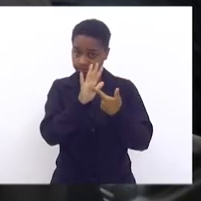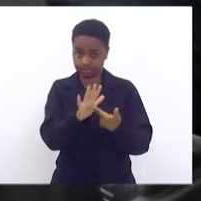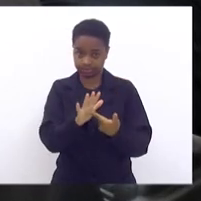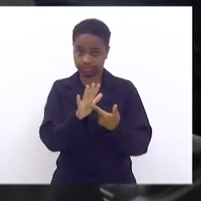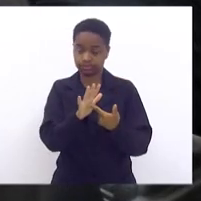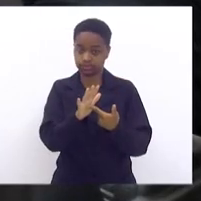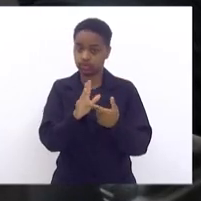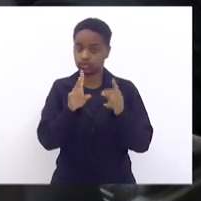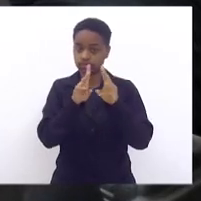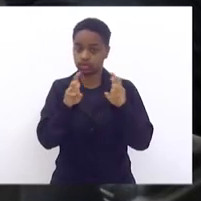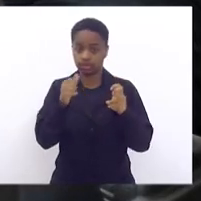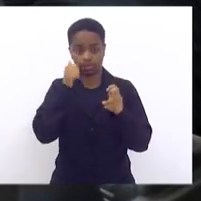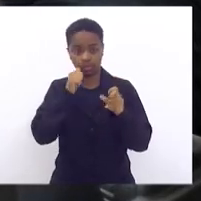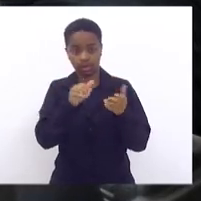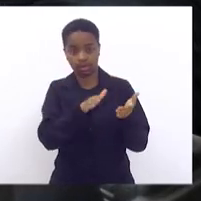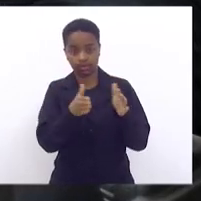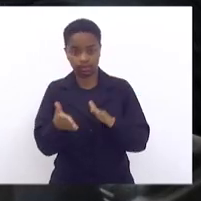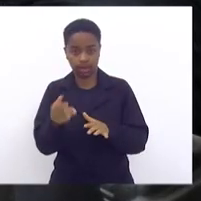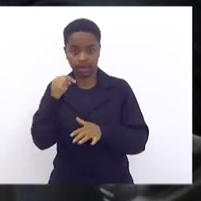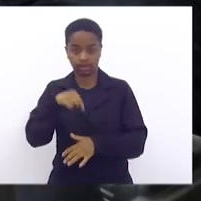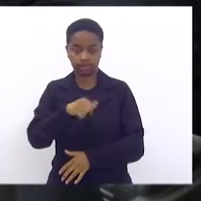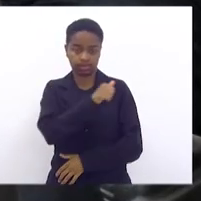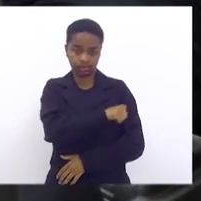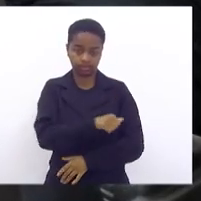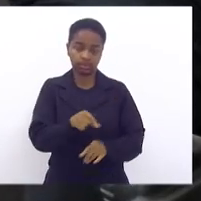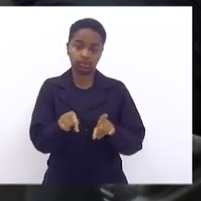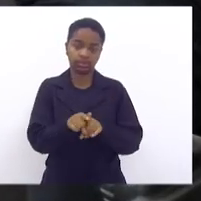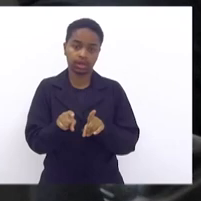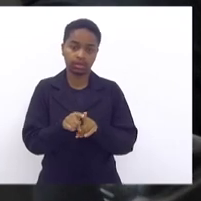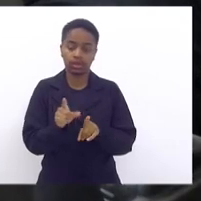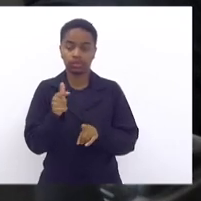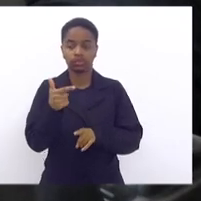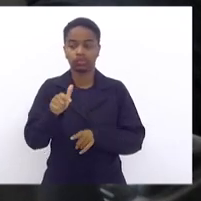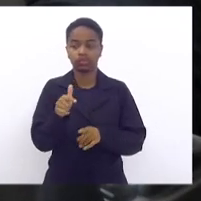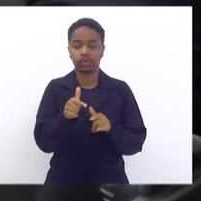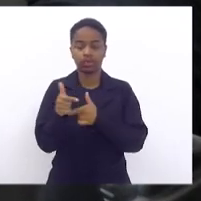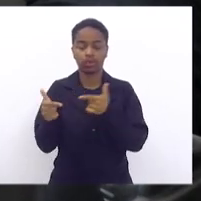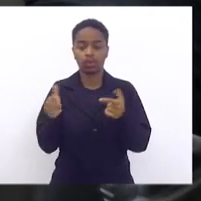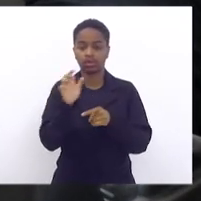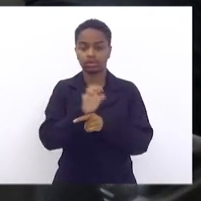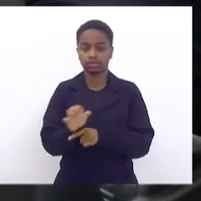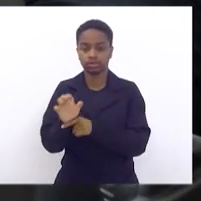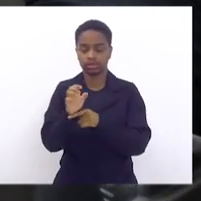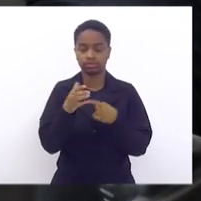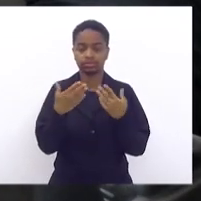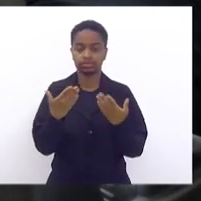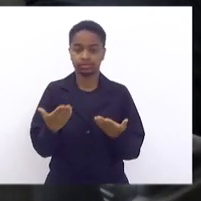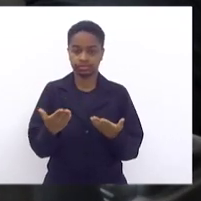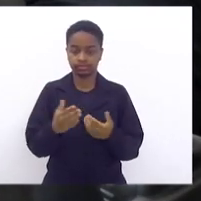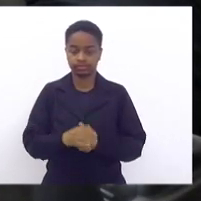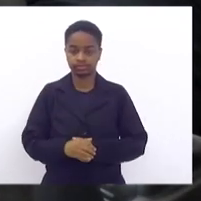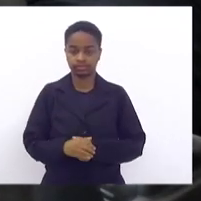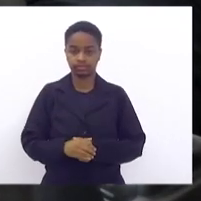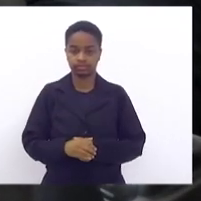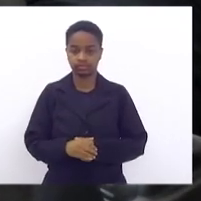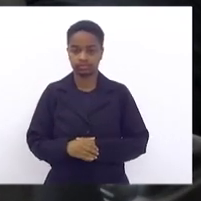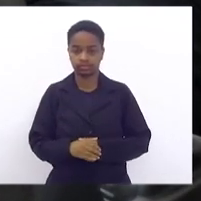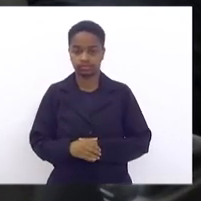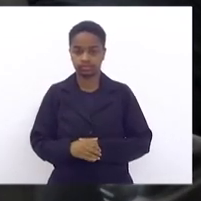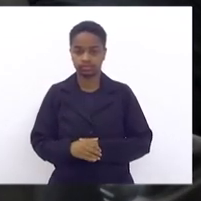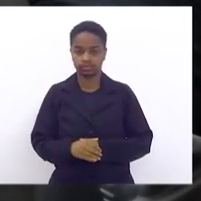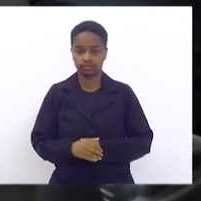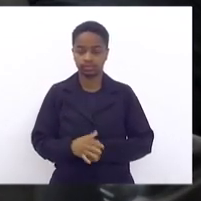relação às mortes de mulheres no estado do Rio, como a gente não teria em outros estados também. Então, trazer para o